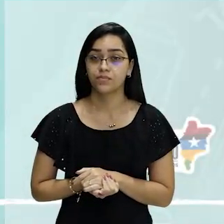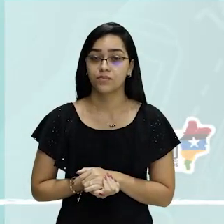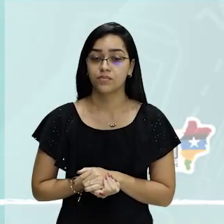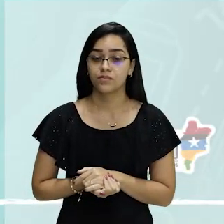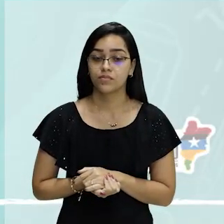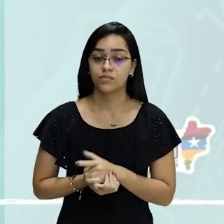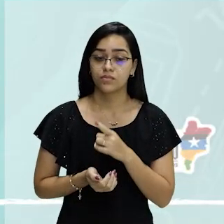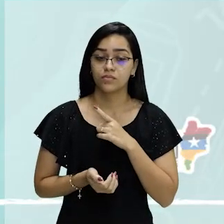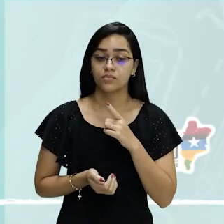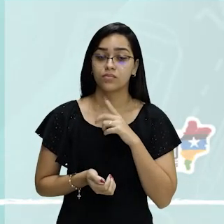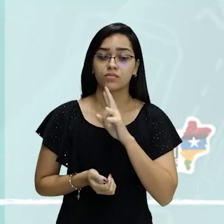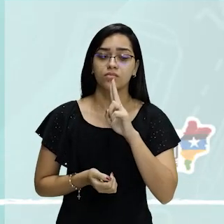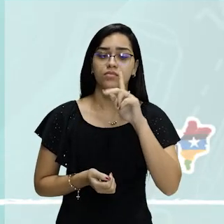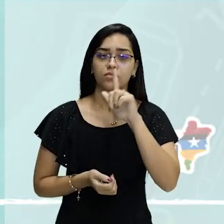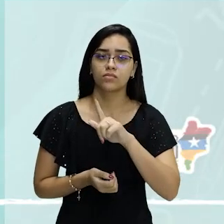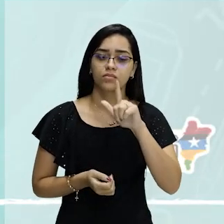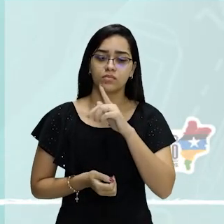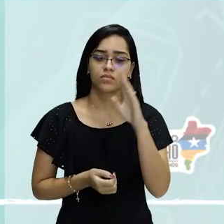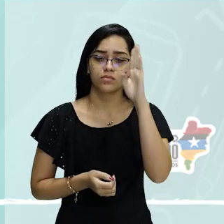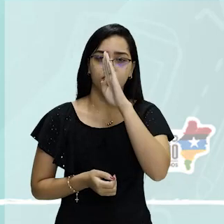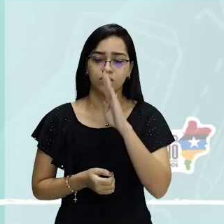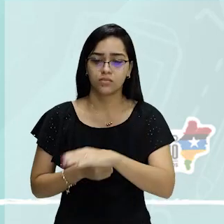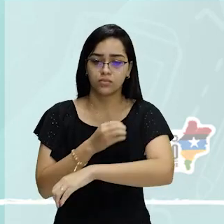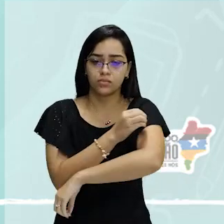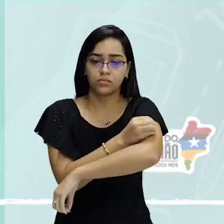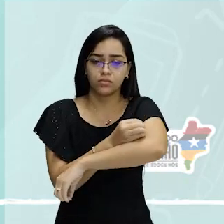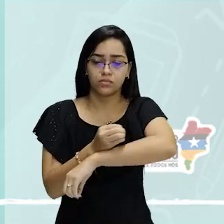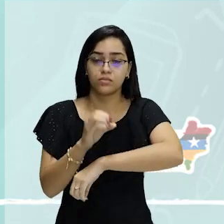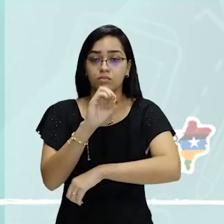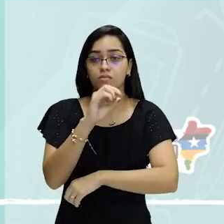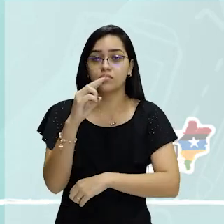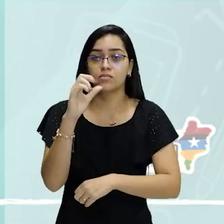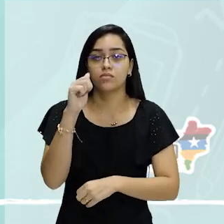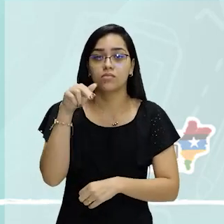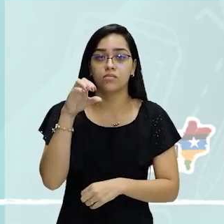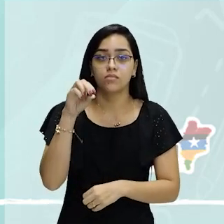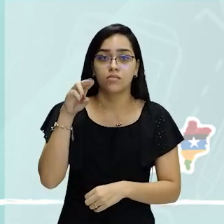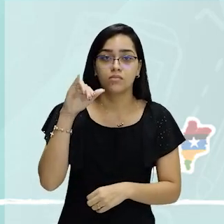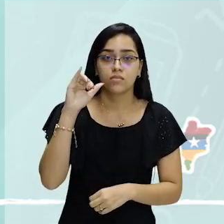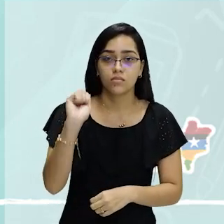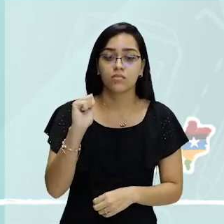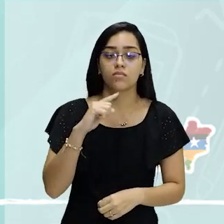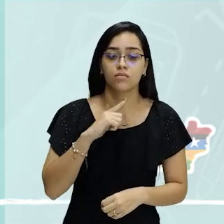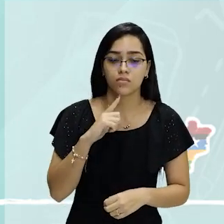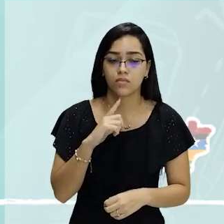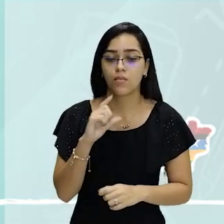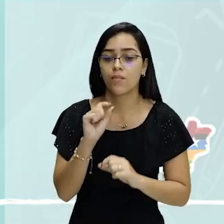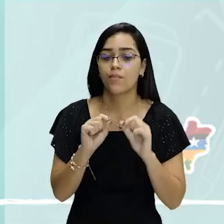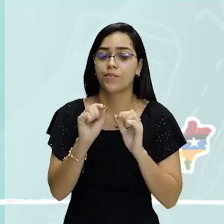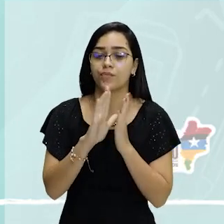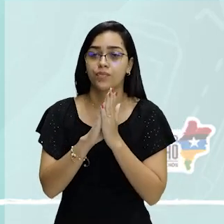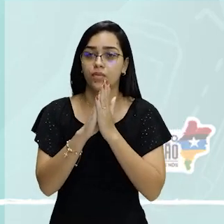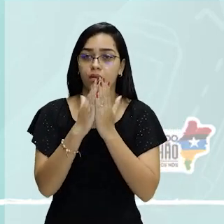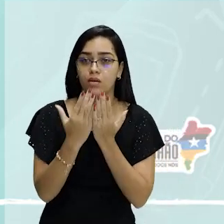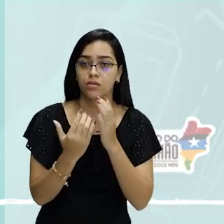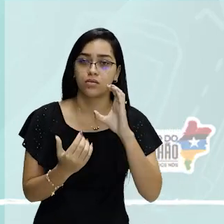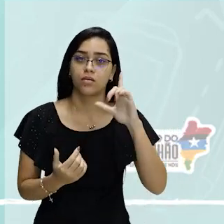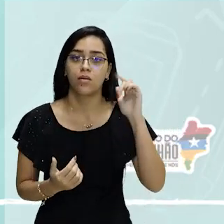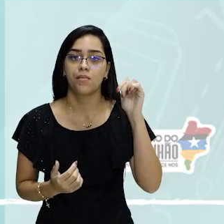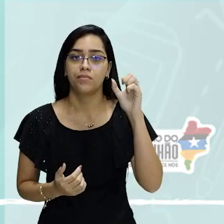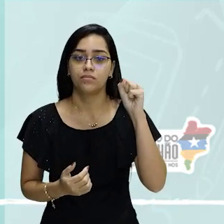A chamada literatura brasileira oficial ou canônica, ou seja, aquela que corresponde aos livros